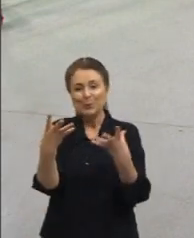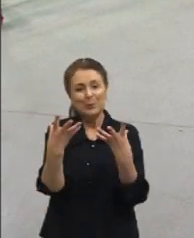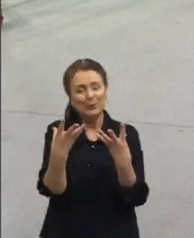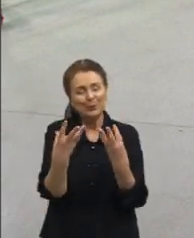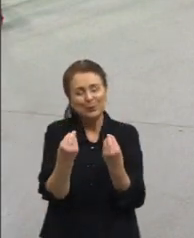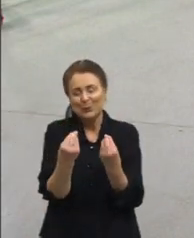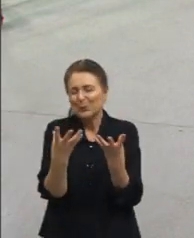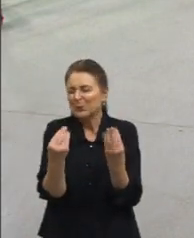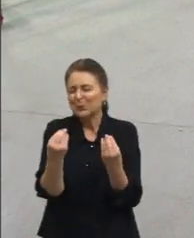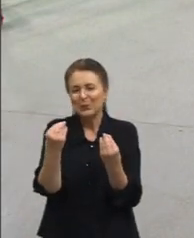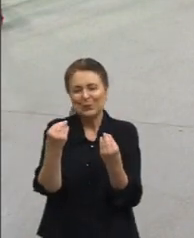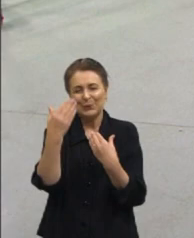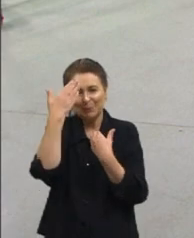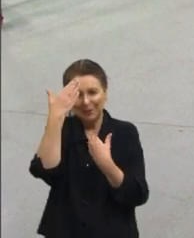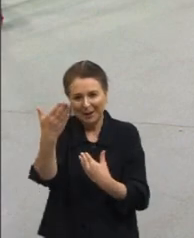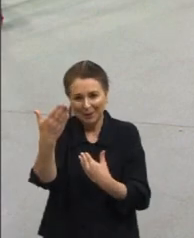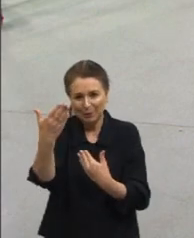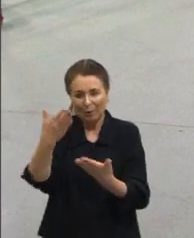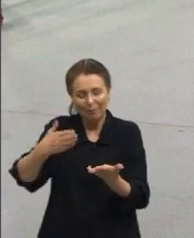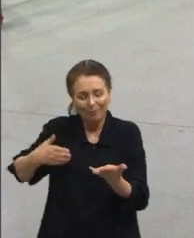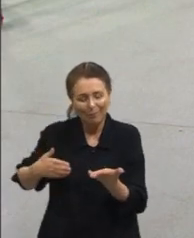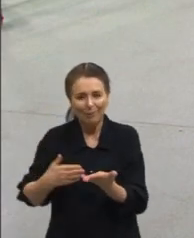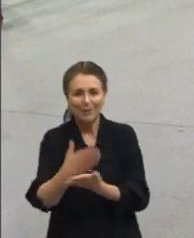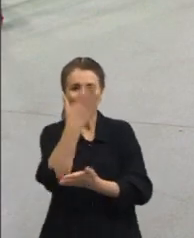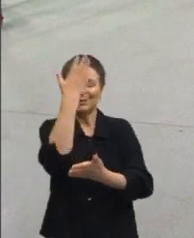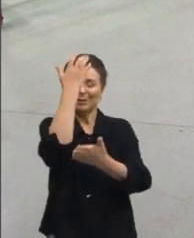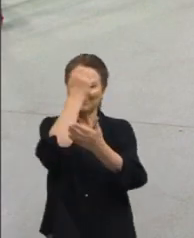viu Partiu passar gurizada Grande